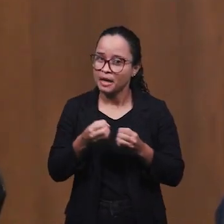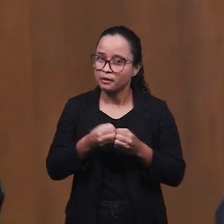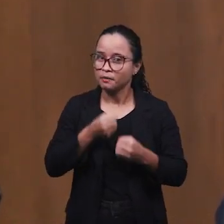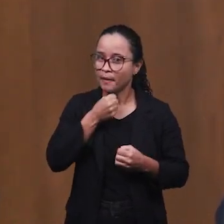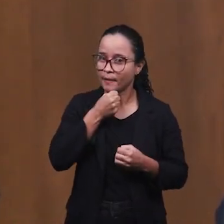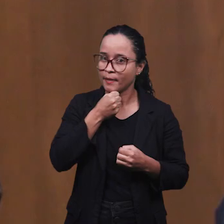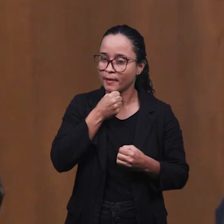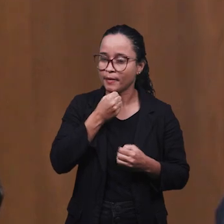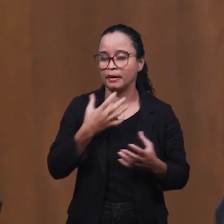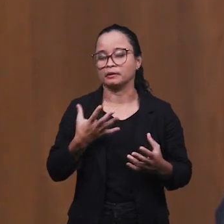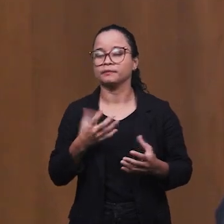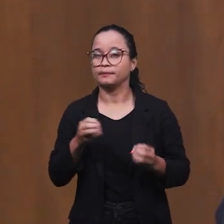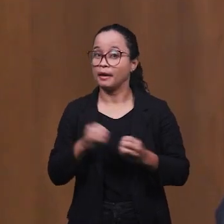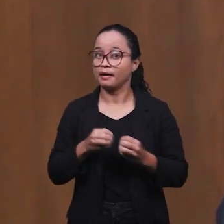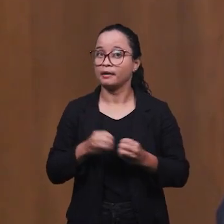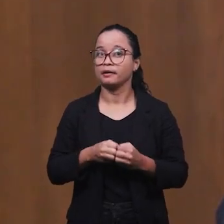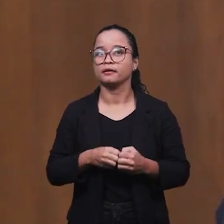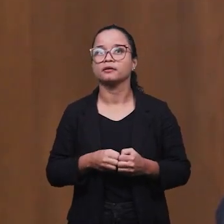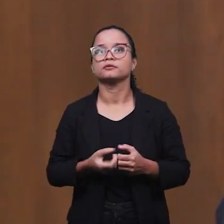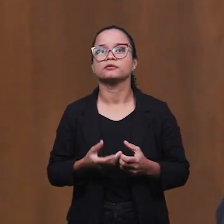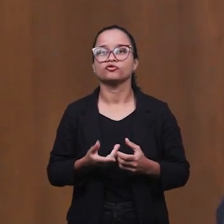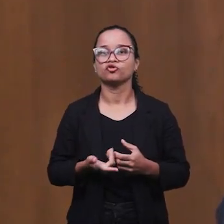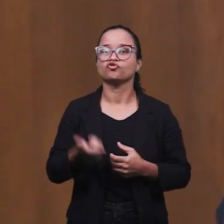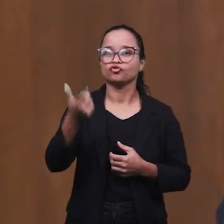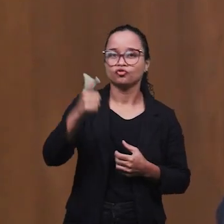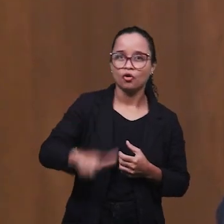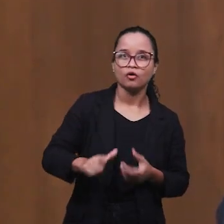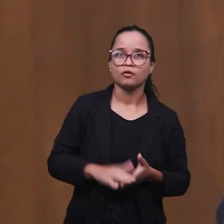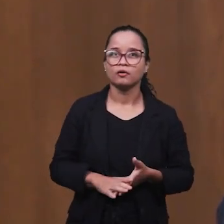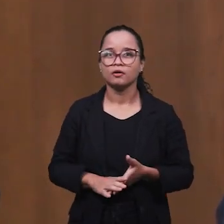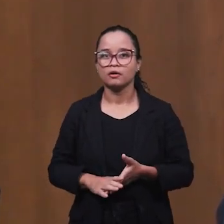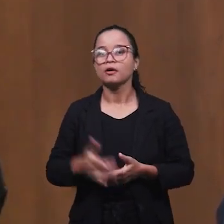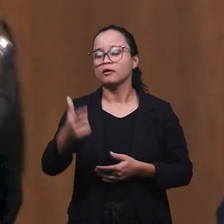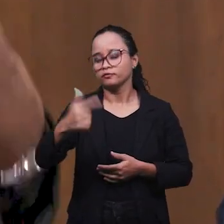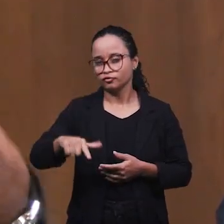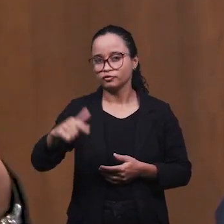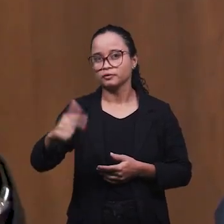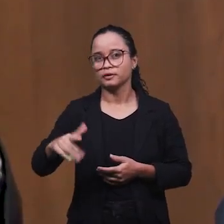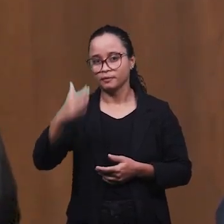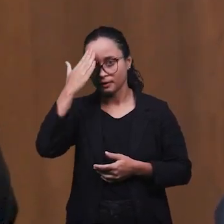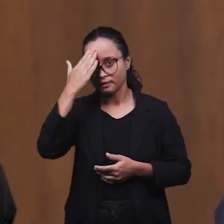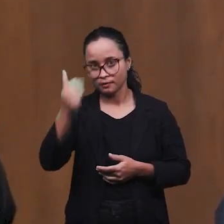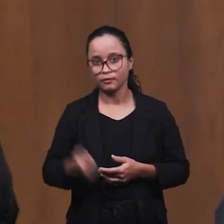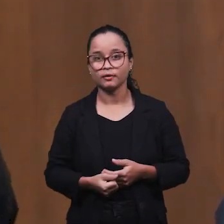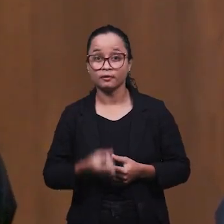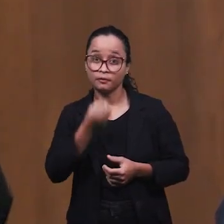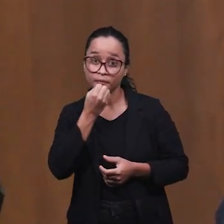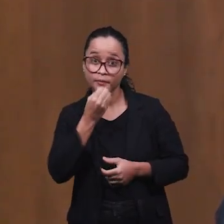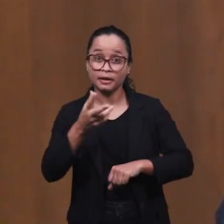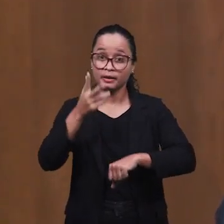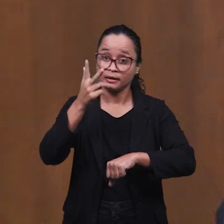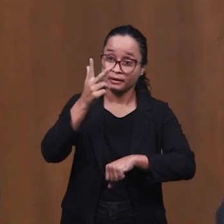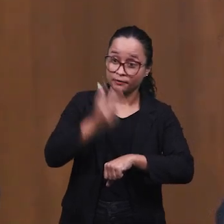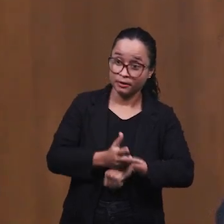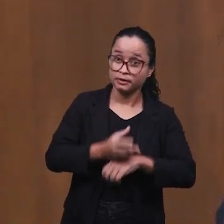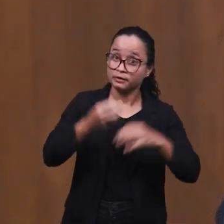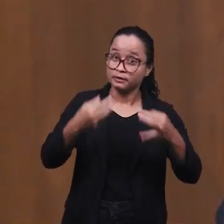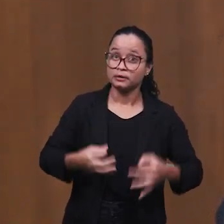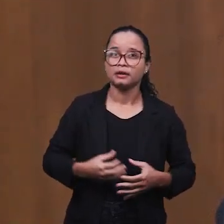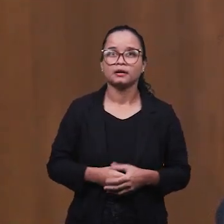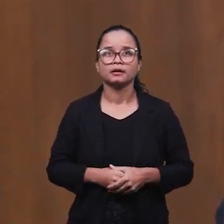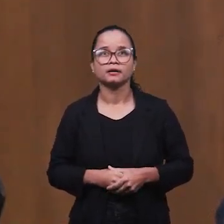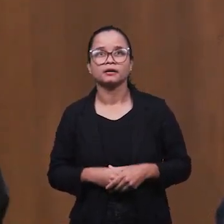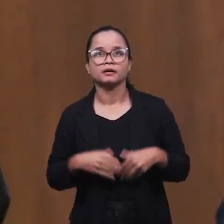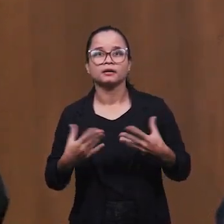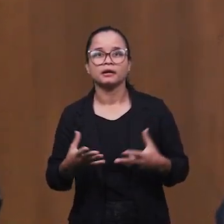de preferência depois repetir ali, faz uma repetição para saber se ficou bem gravado direitinho. E não é bom que